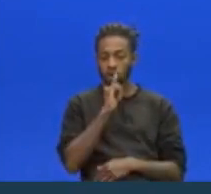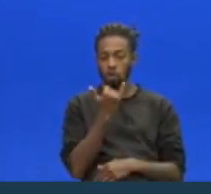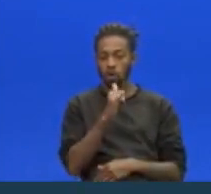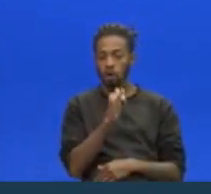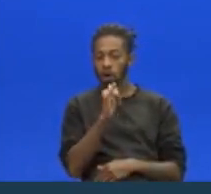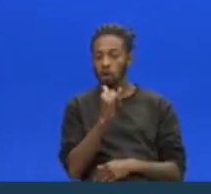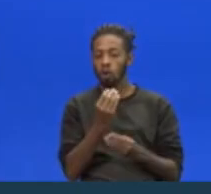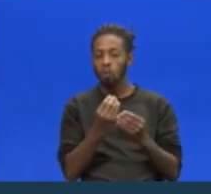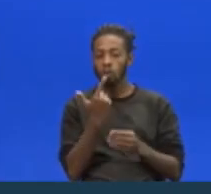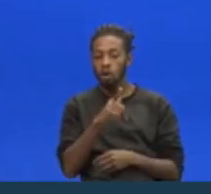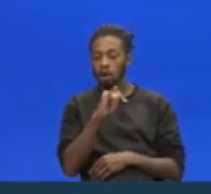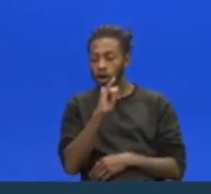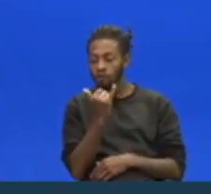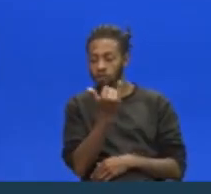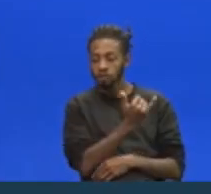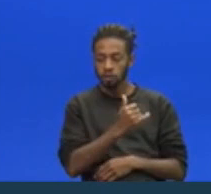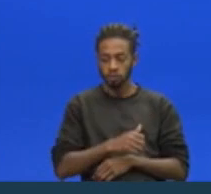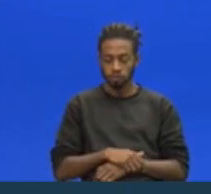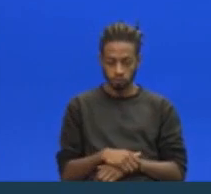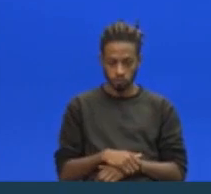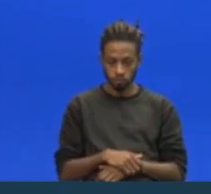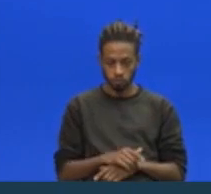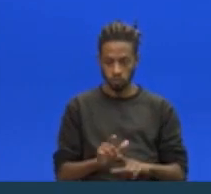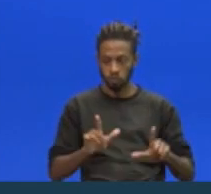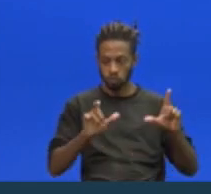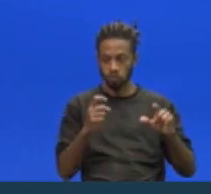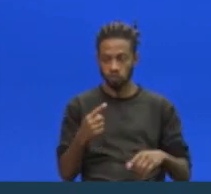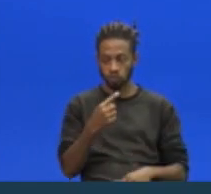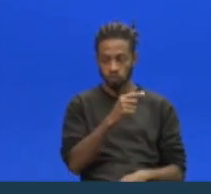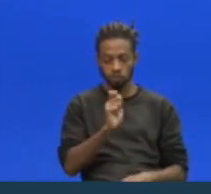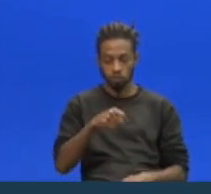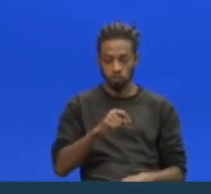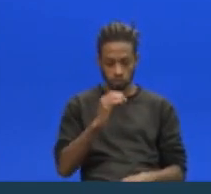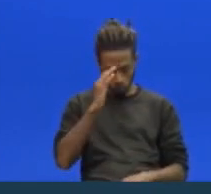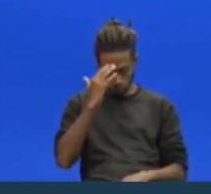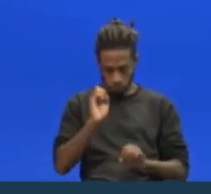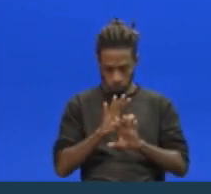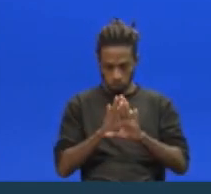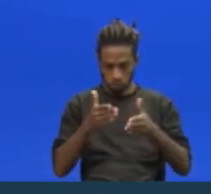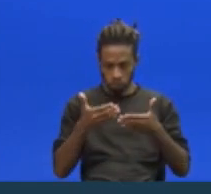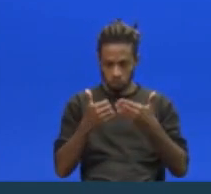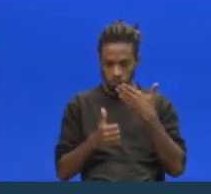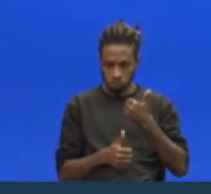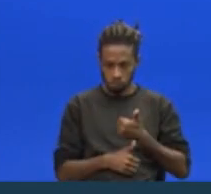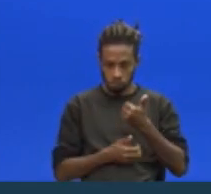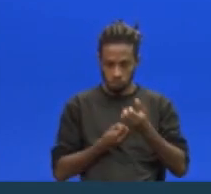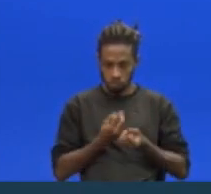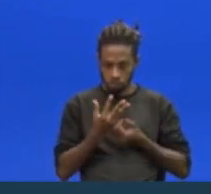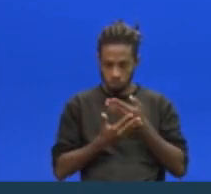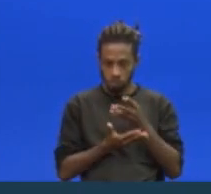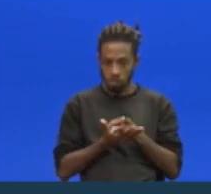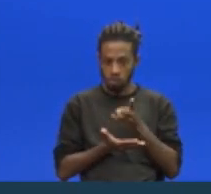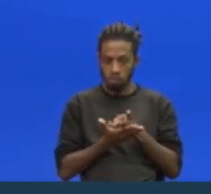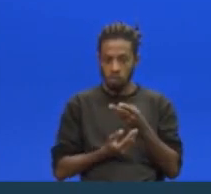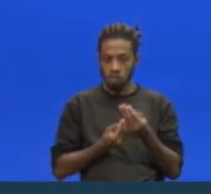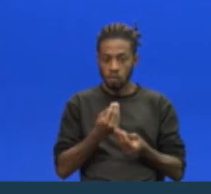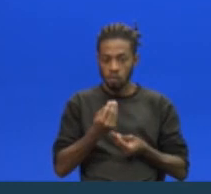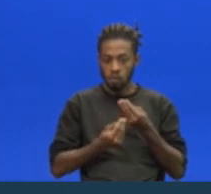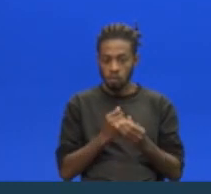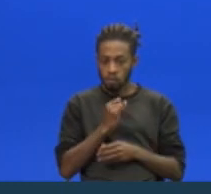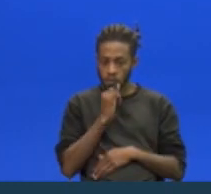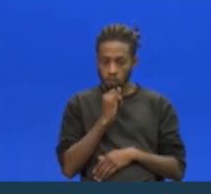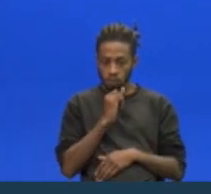gente pegar essa informação, se a gente pegar essa imagem, a gente consegue entender melhor. Então, as informações elas chegam a partir de